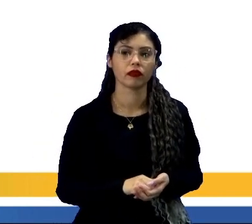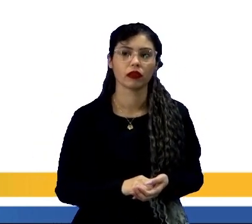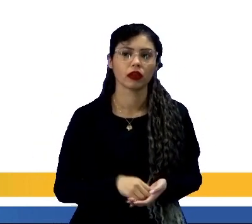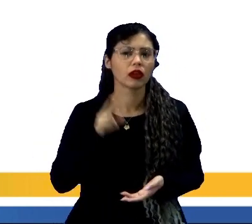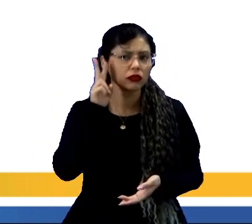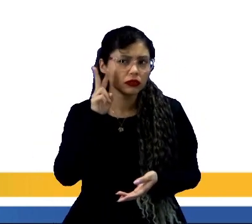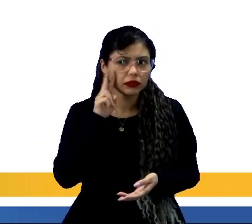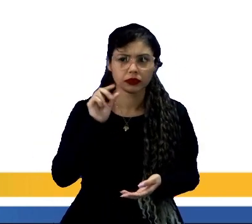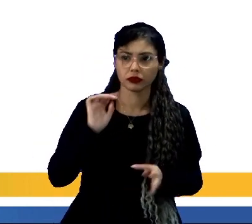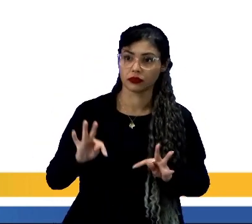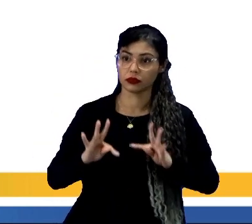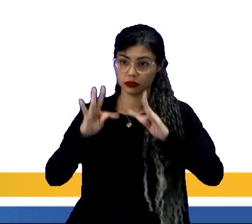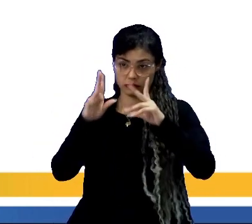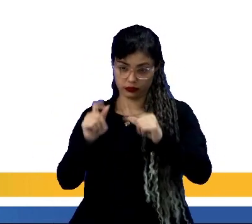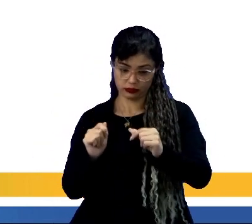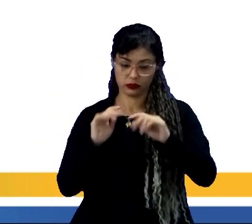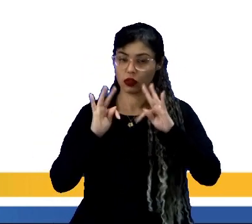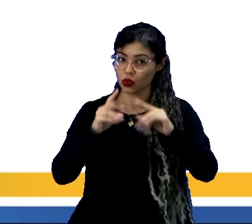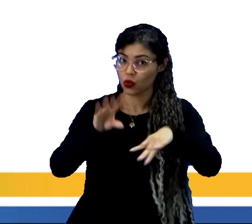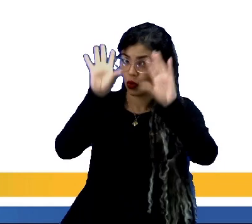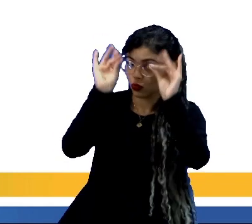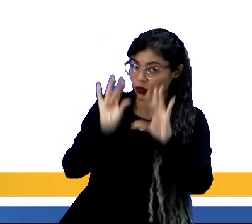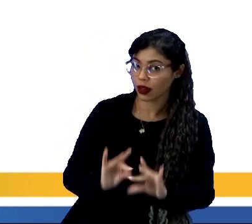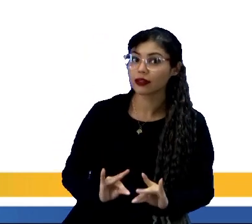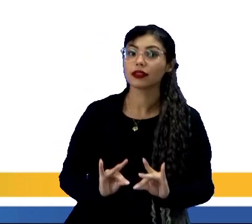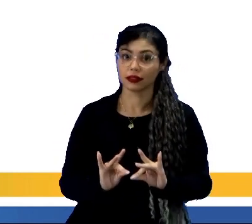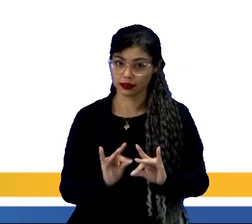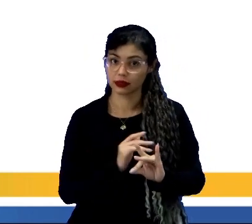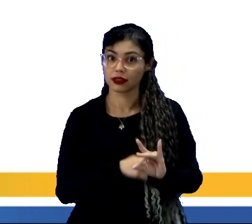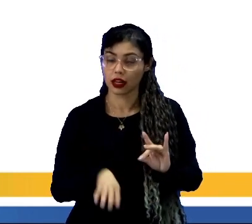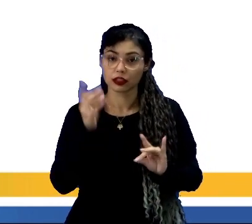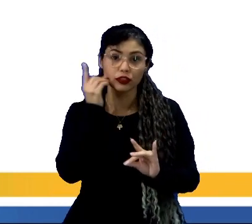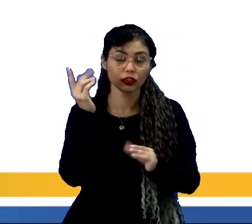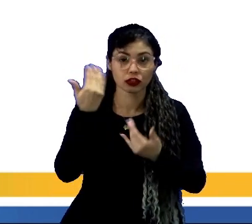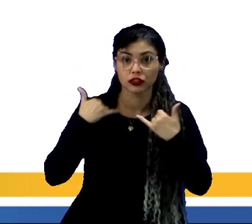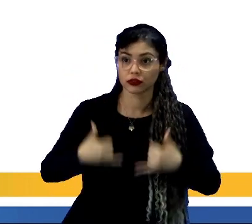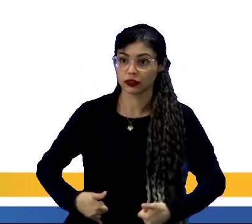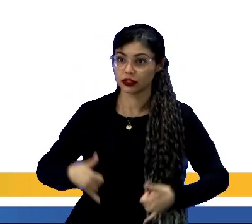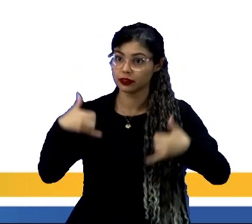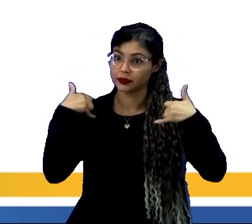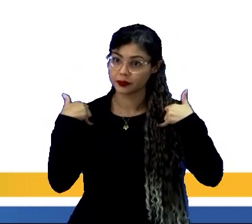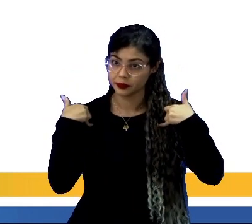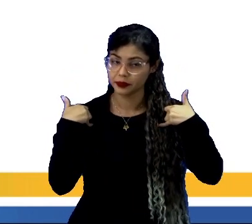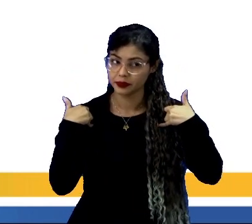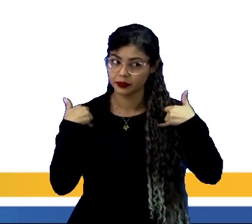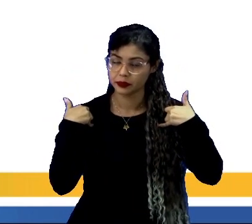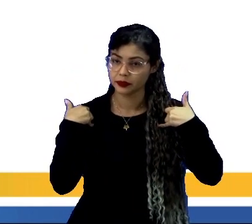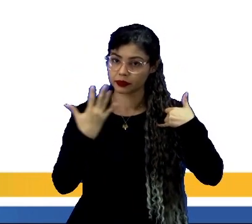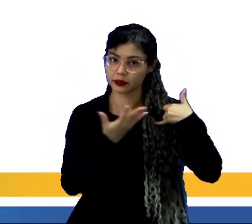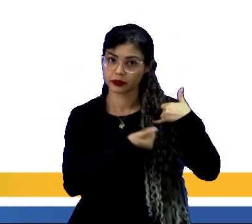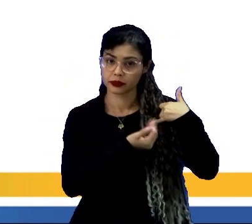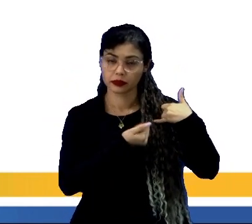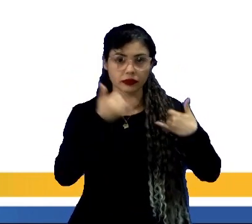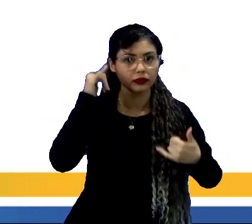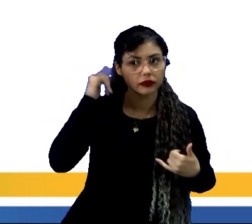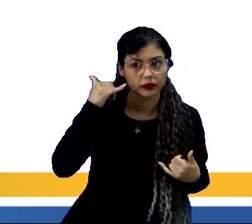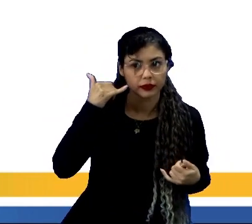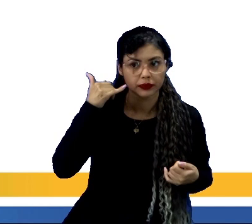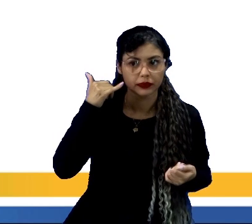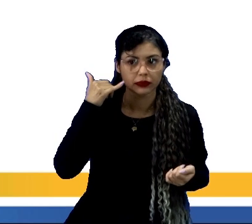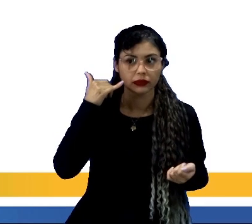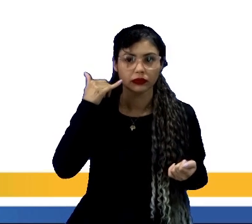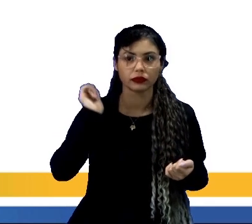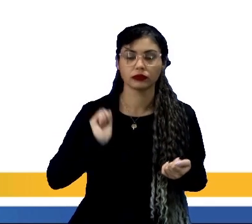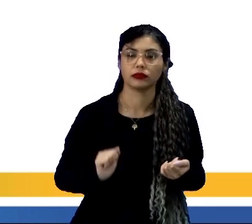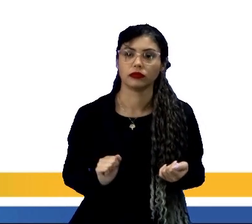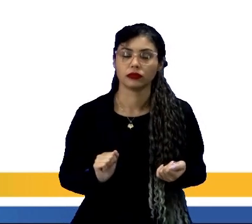Eu me lembro de tudo. Todas as datas de aniversários, números de